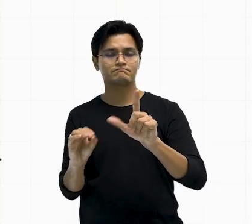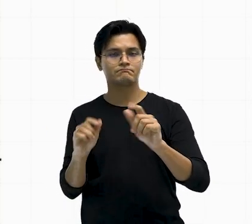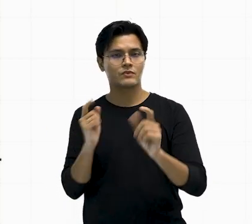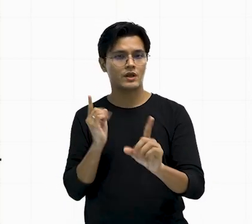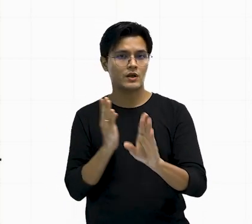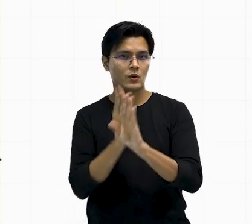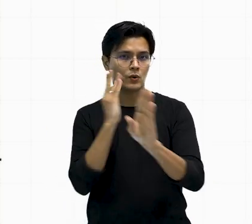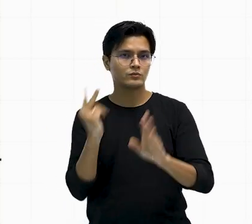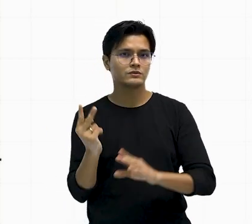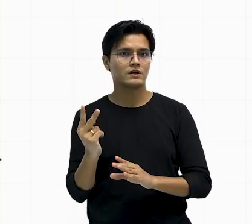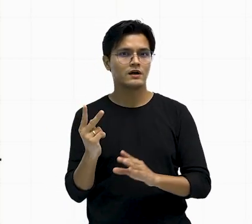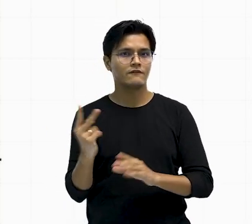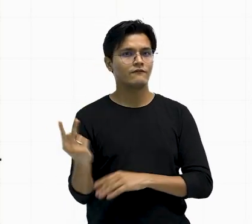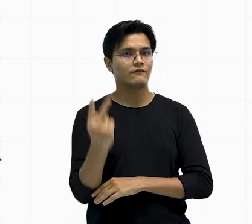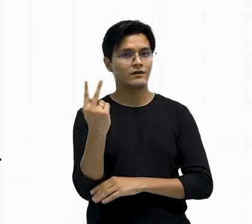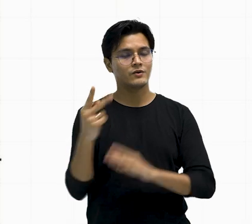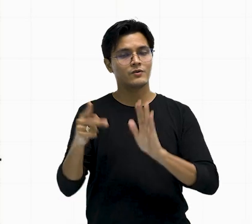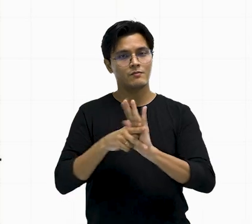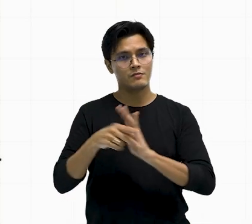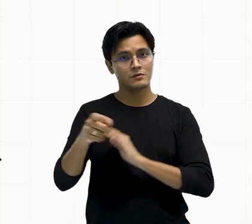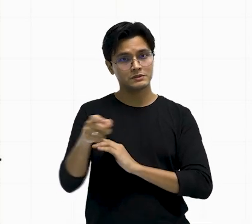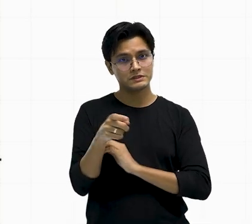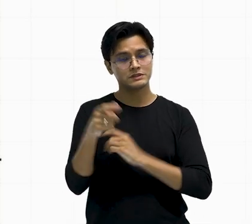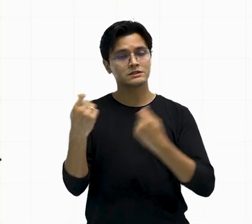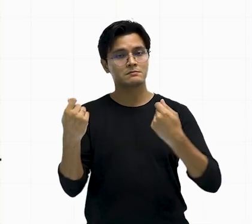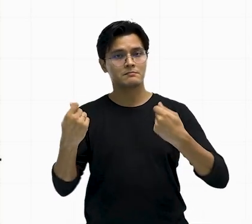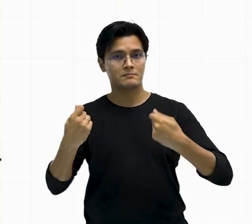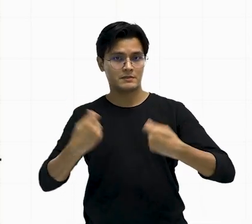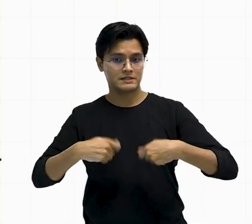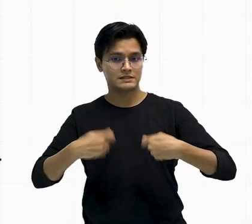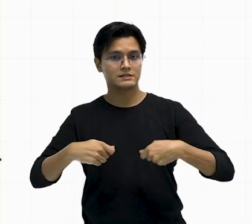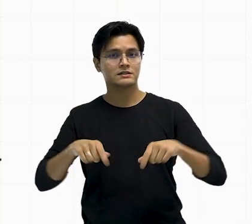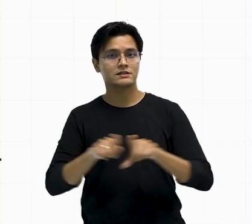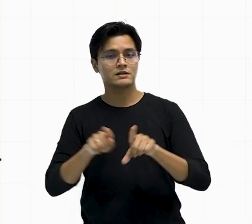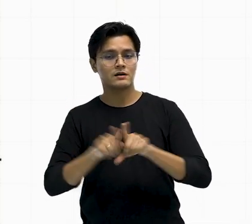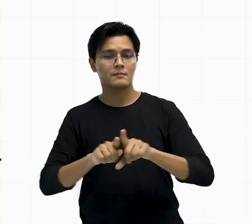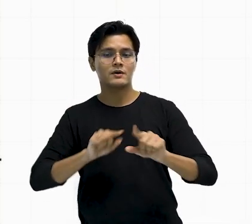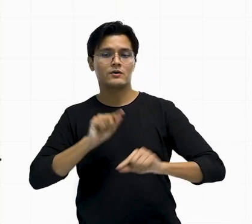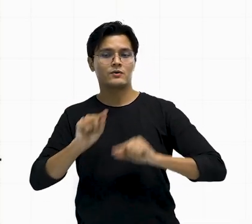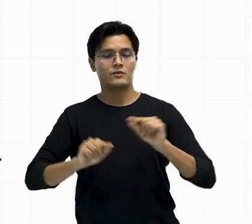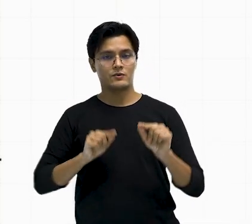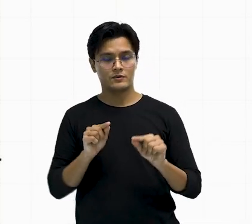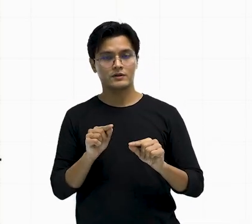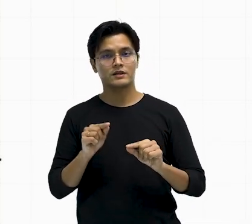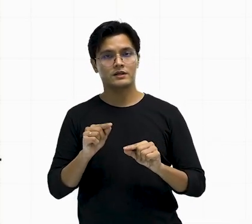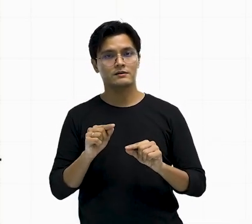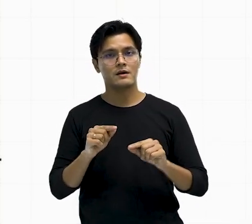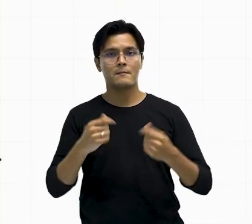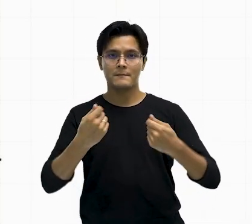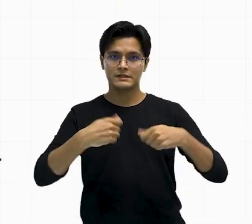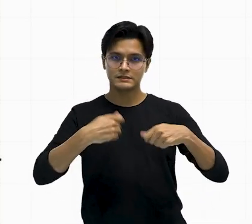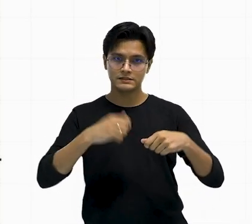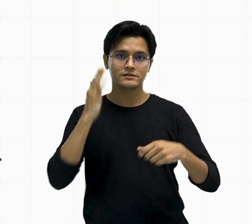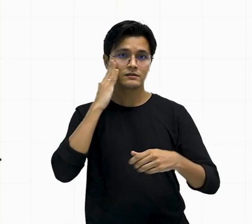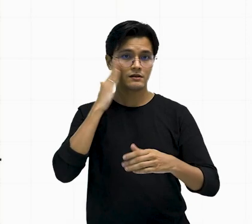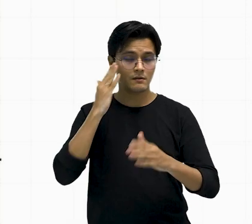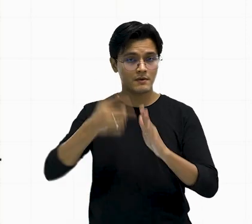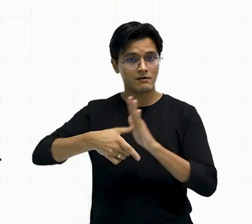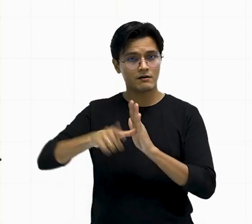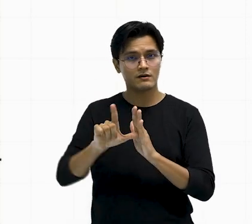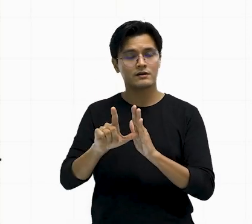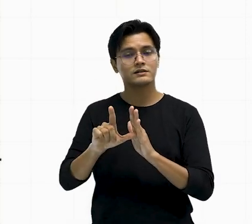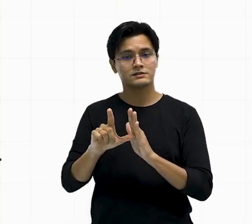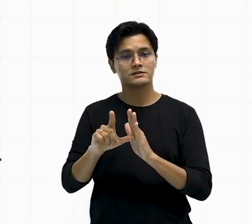encontrar o valor do x, eu vou depender também aqui do valor